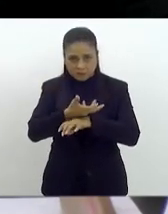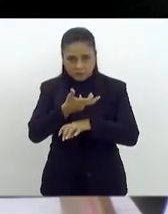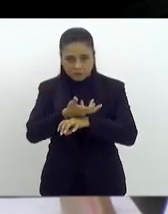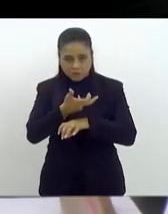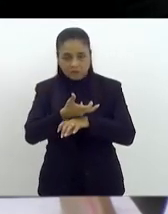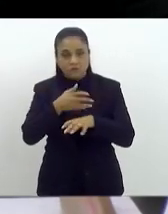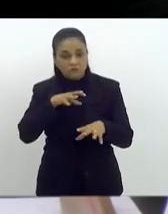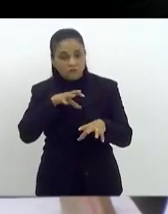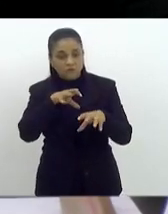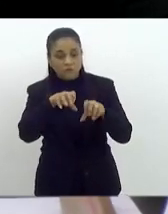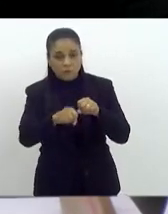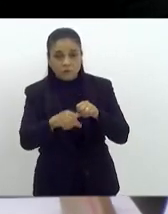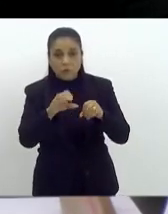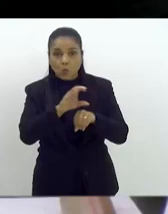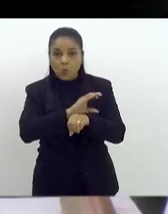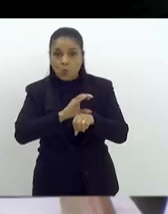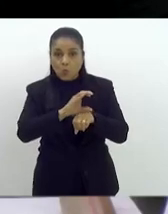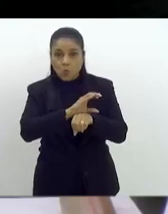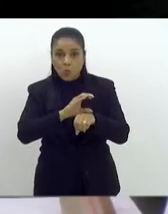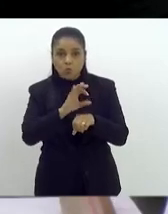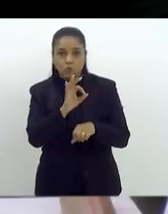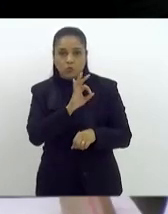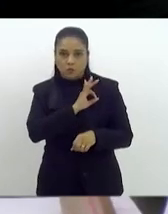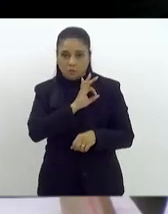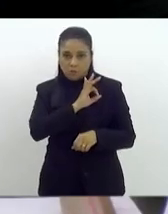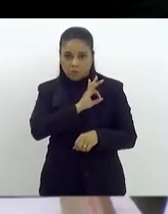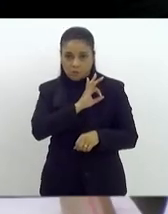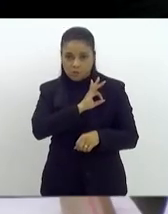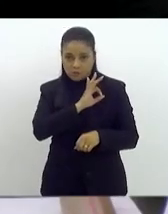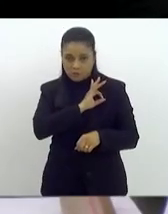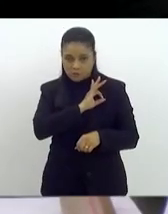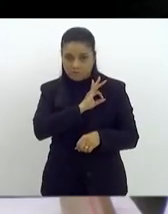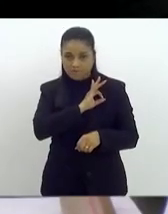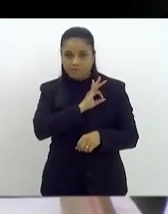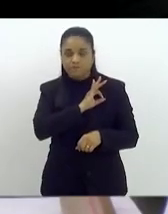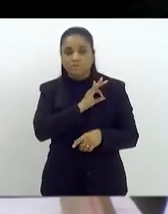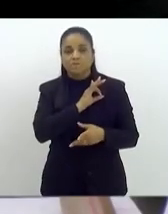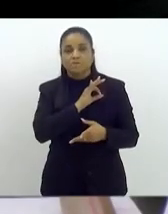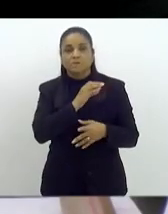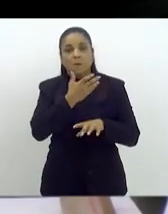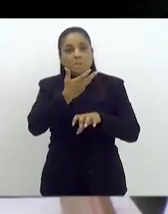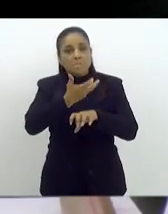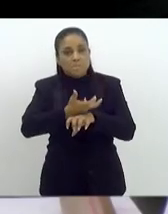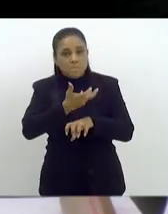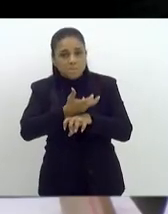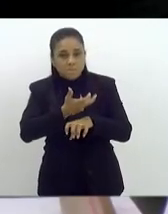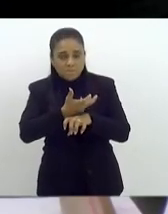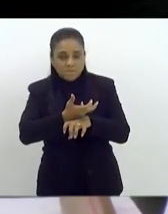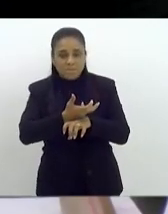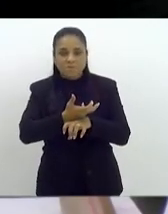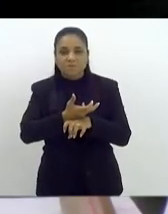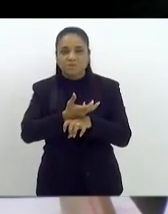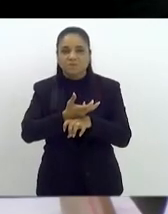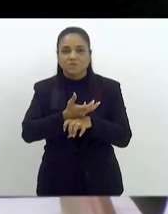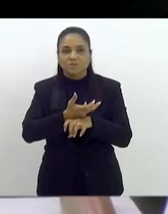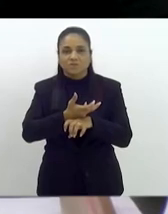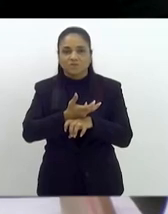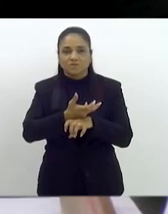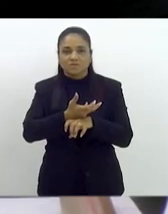formação de policiais então a gente ministra matérias referentes a